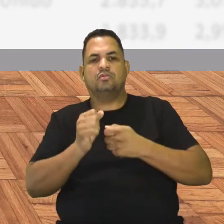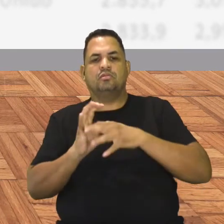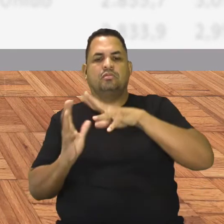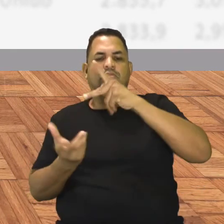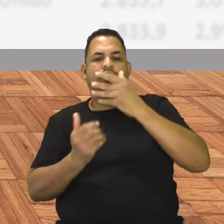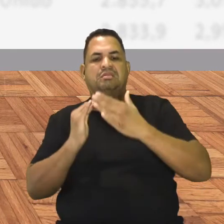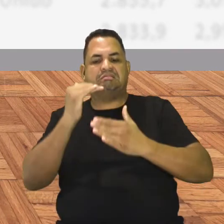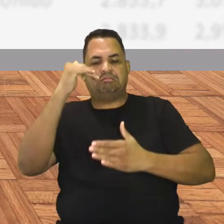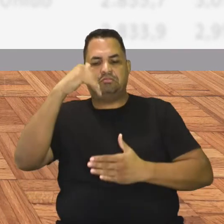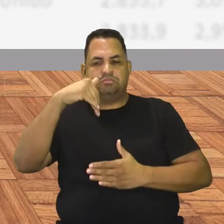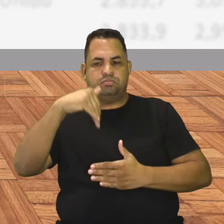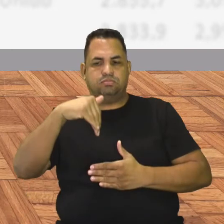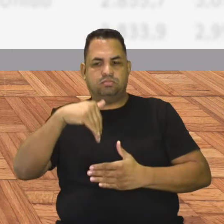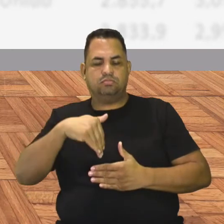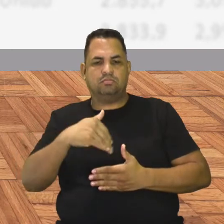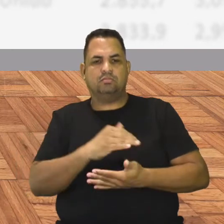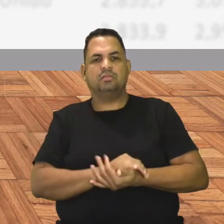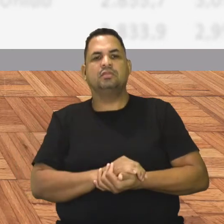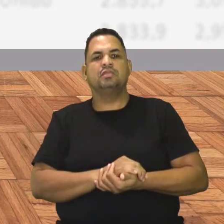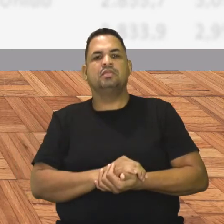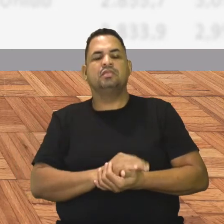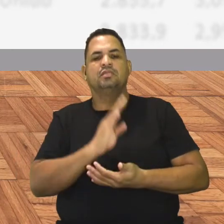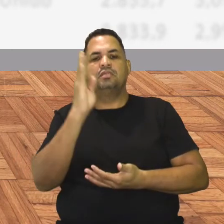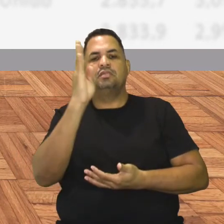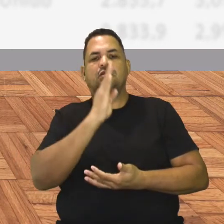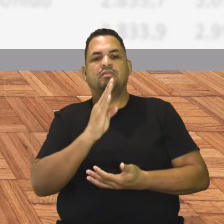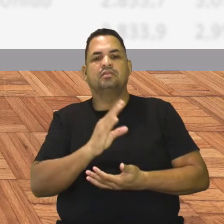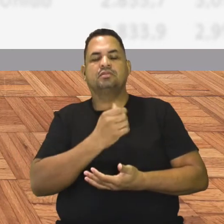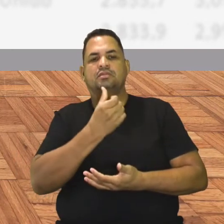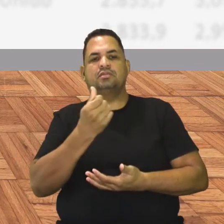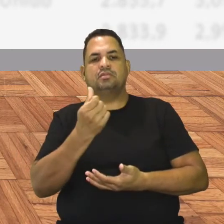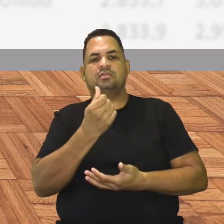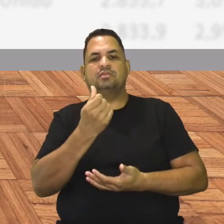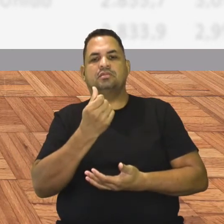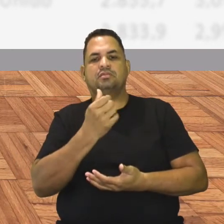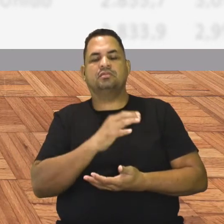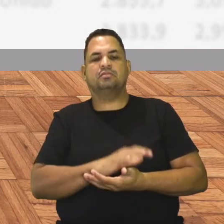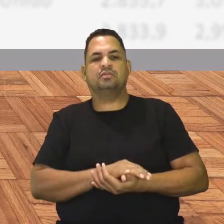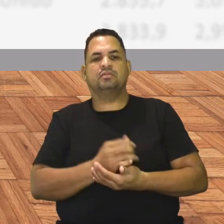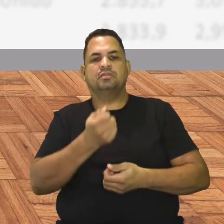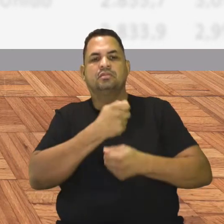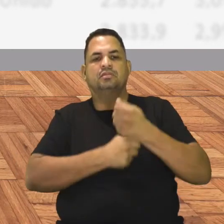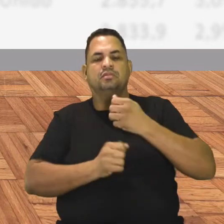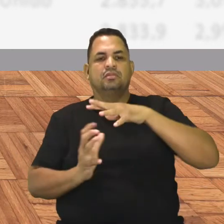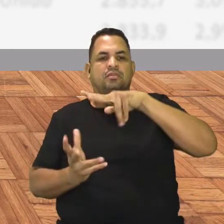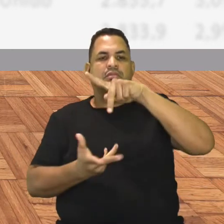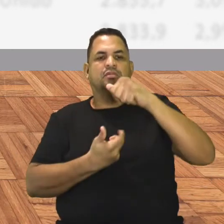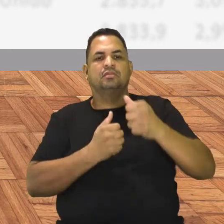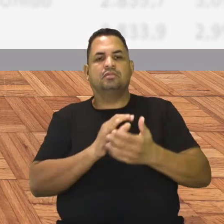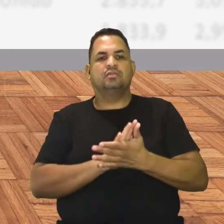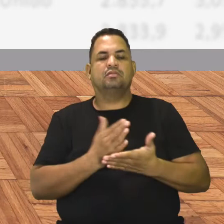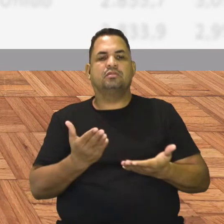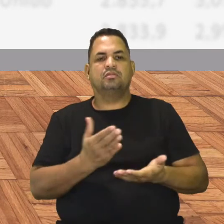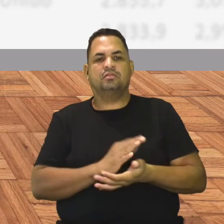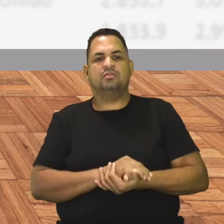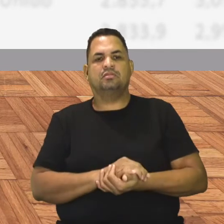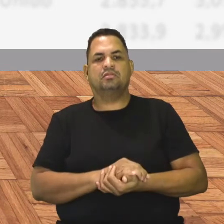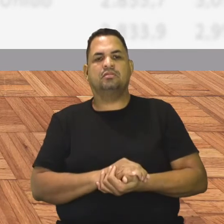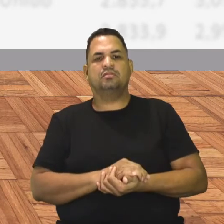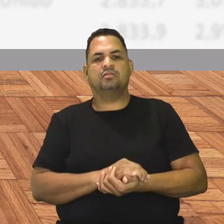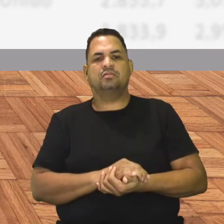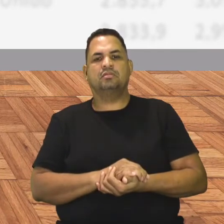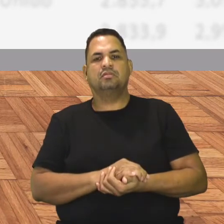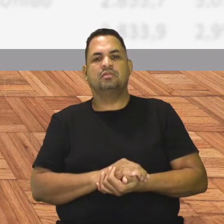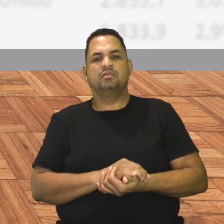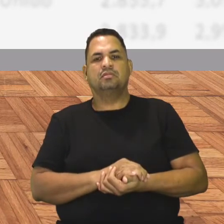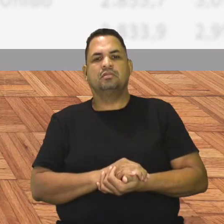baixamos mais ainda. E olha que o Brasil era em sexto, a 6ª maior economia mundial. Já chegou a ser a 6ª. Mas nós